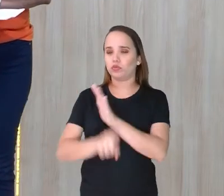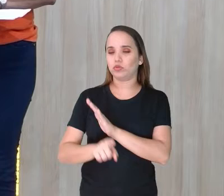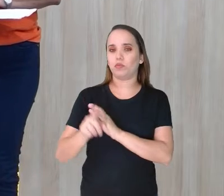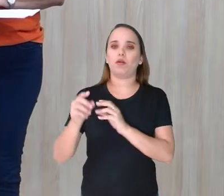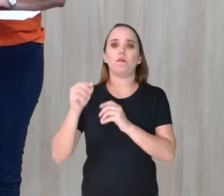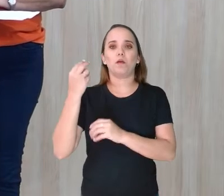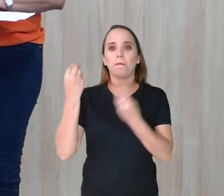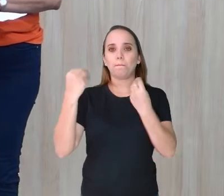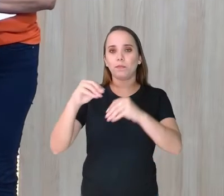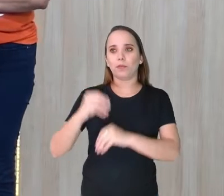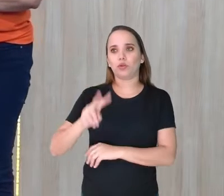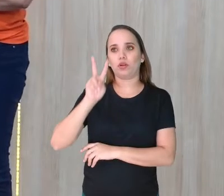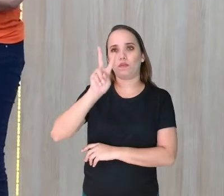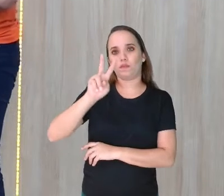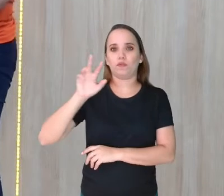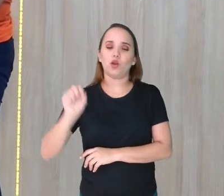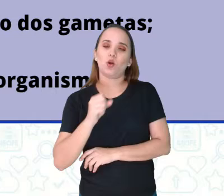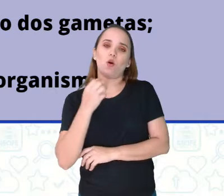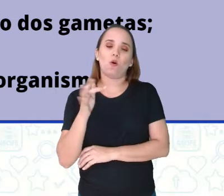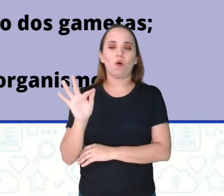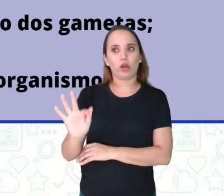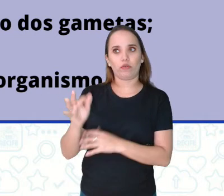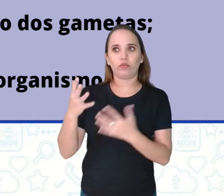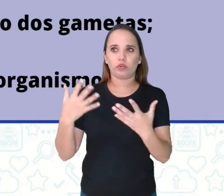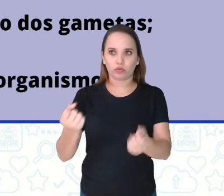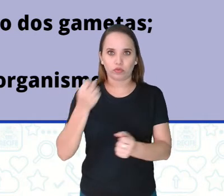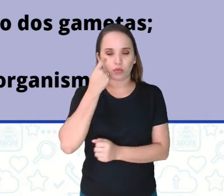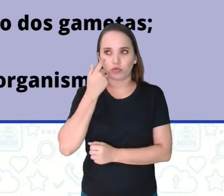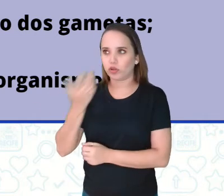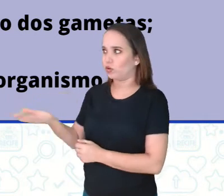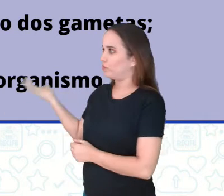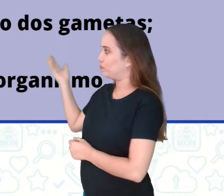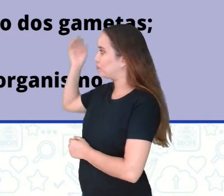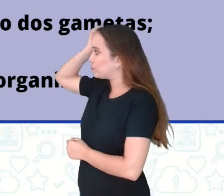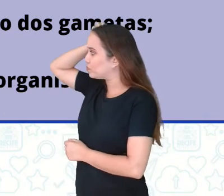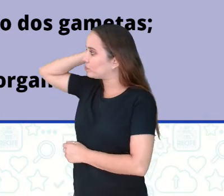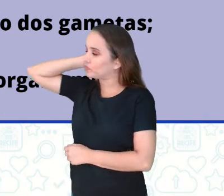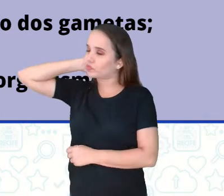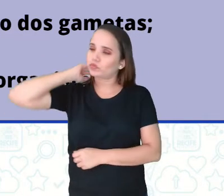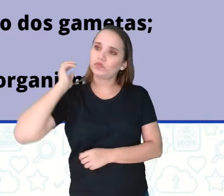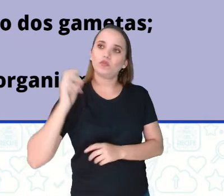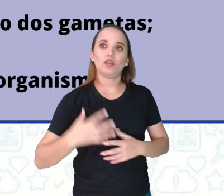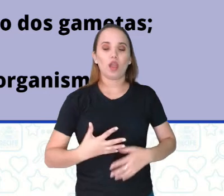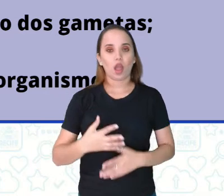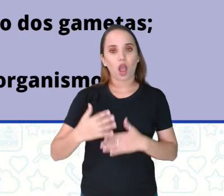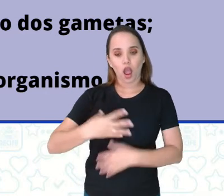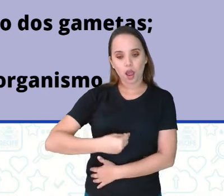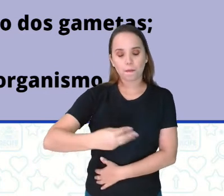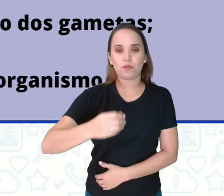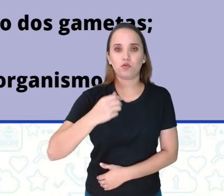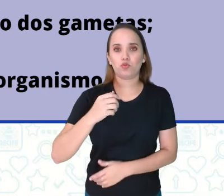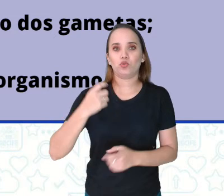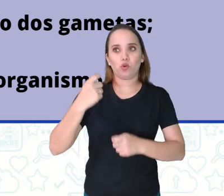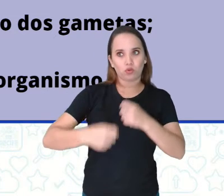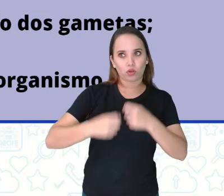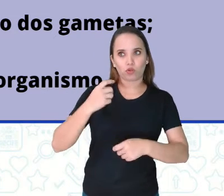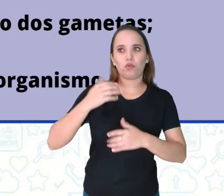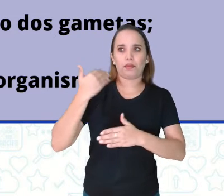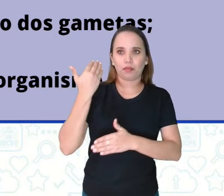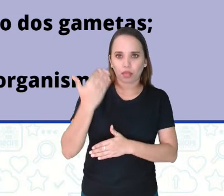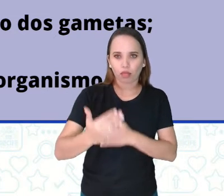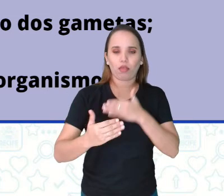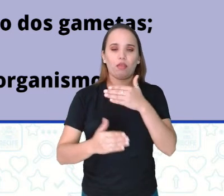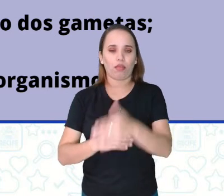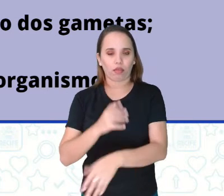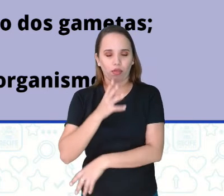falso. Vamos ver aqui. Aí uma eu botei aqui, que a reprodução sexuada é um processo lento, então eu já botei como verdadeiro,